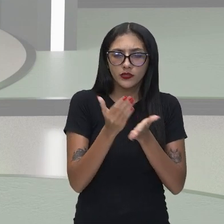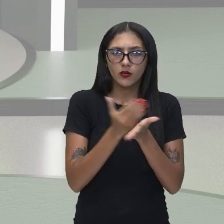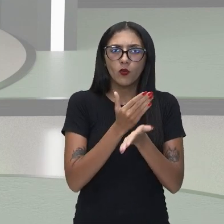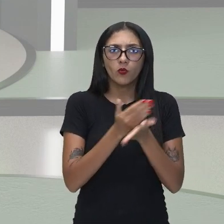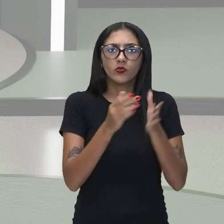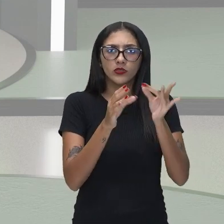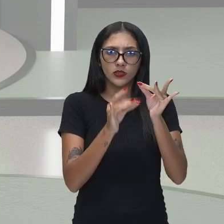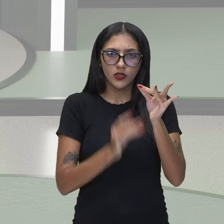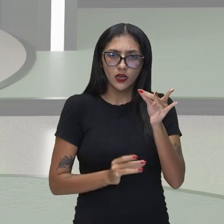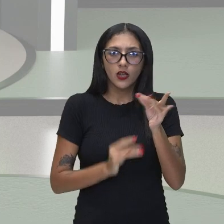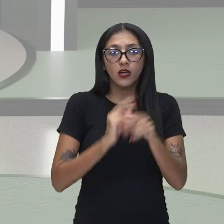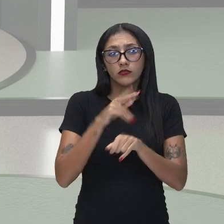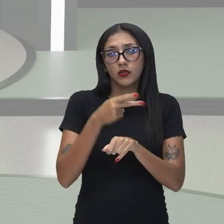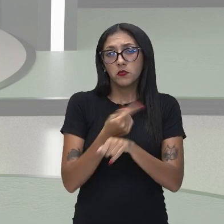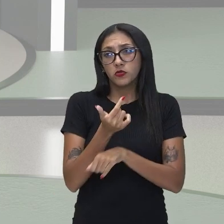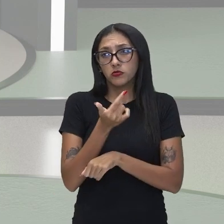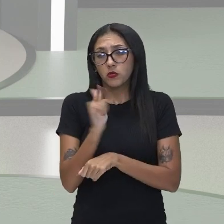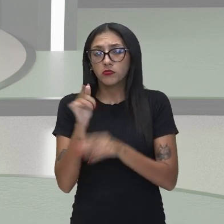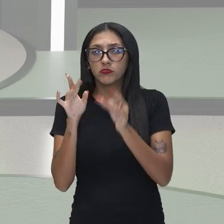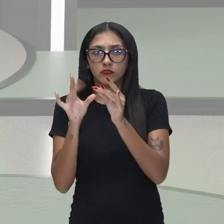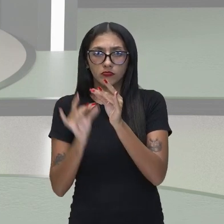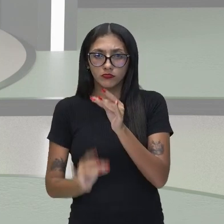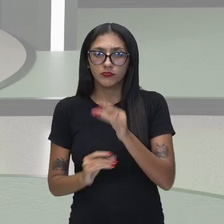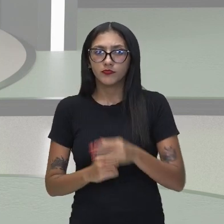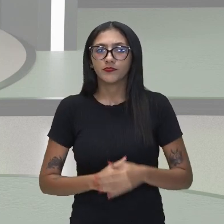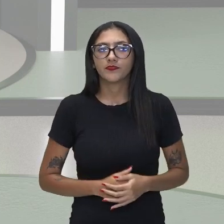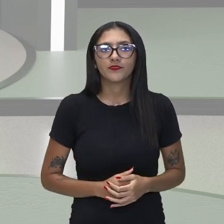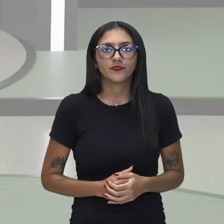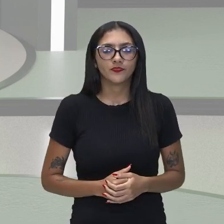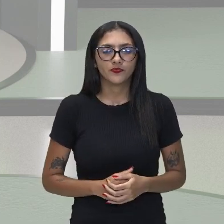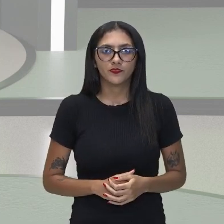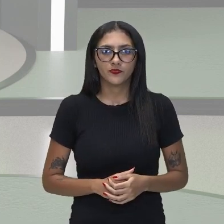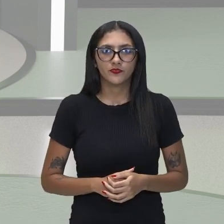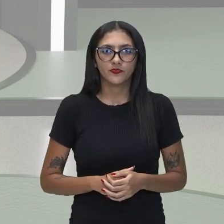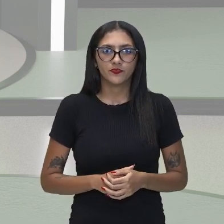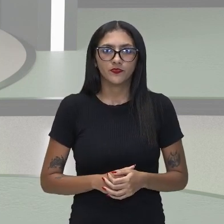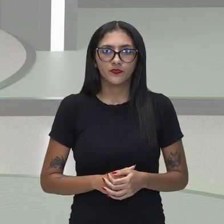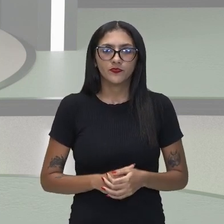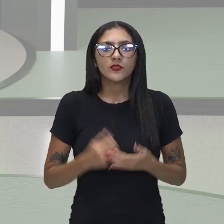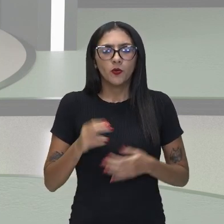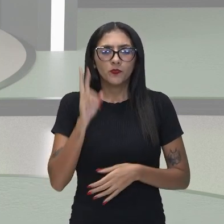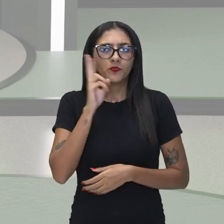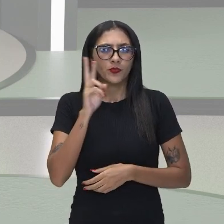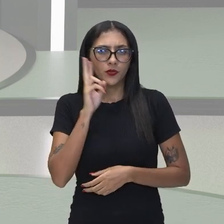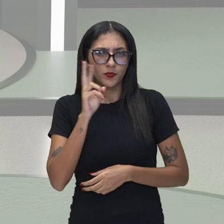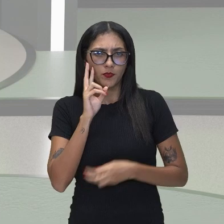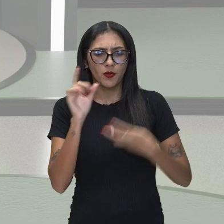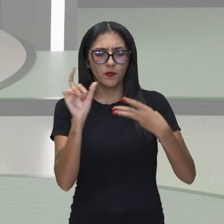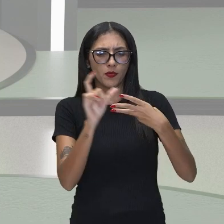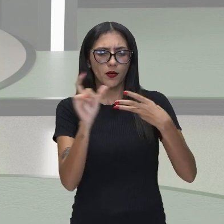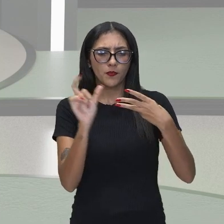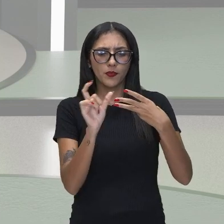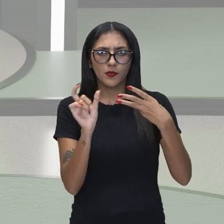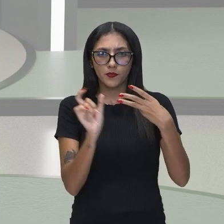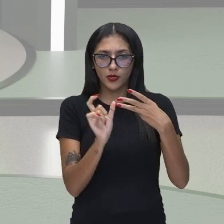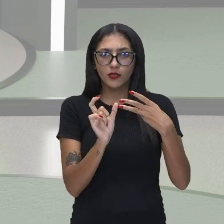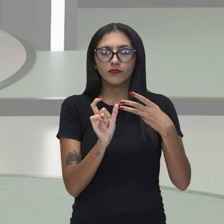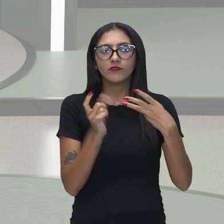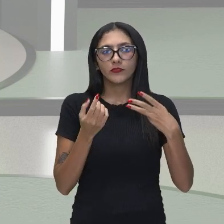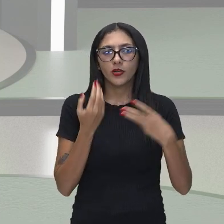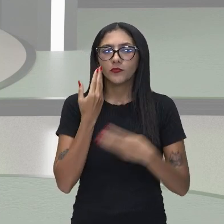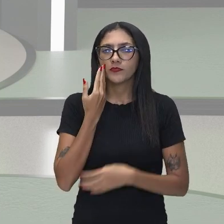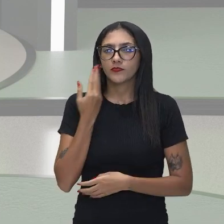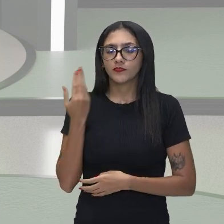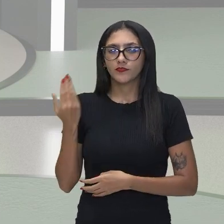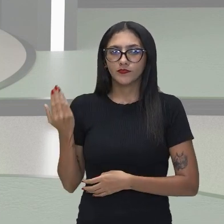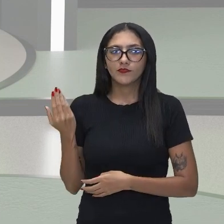as funções oxigenadas apresentam a hidroxila, a carbonila e a carboxila. Então, essas daqui